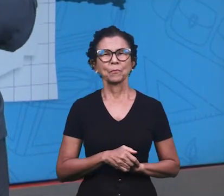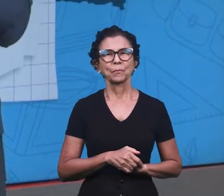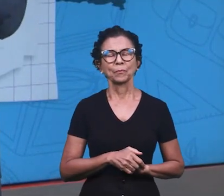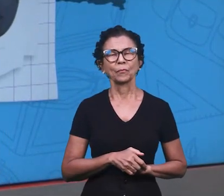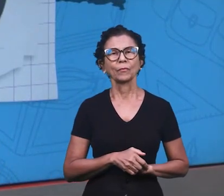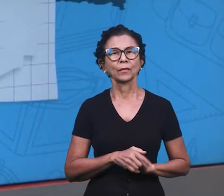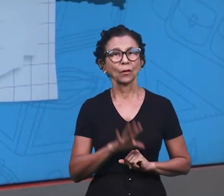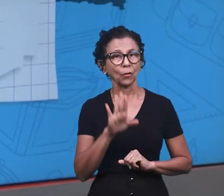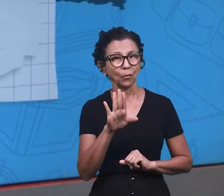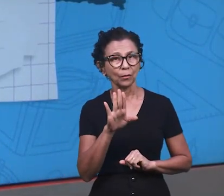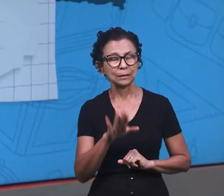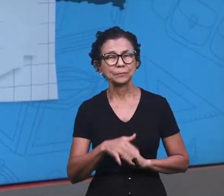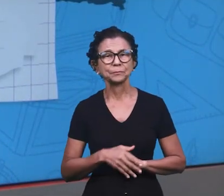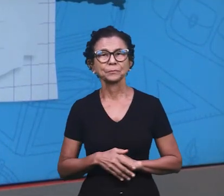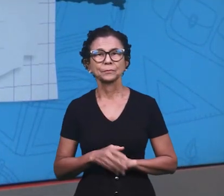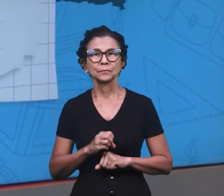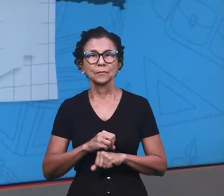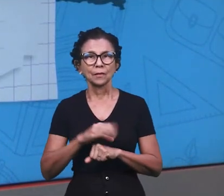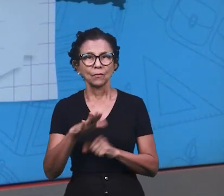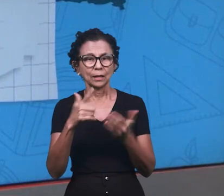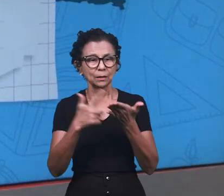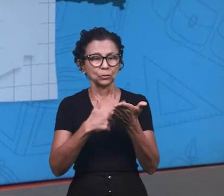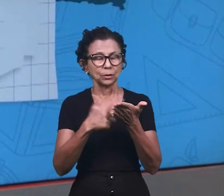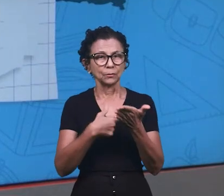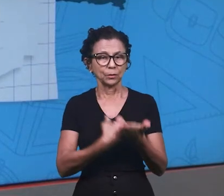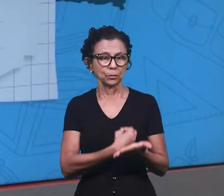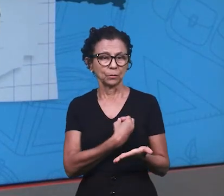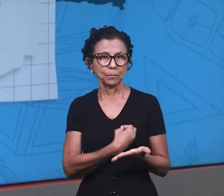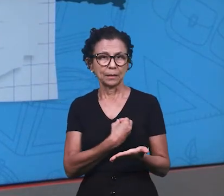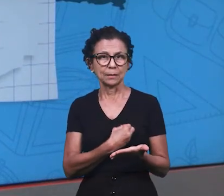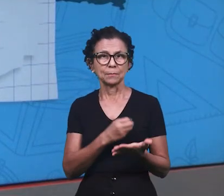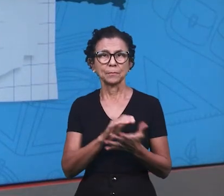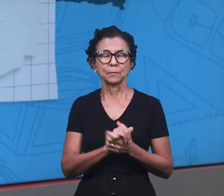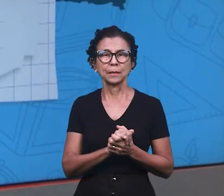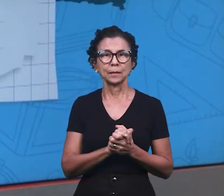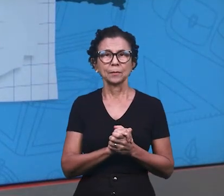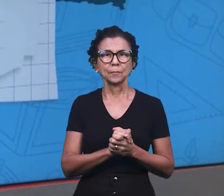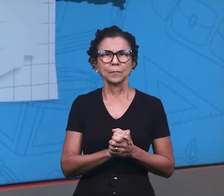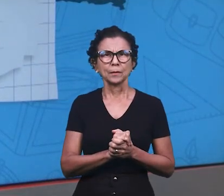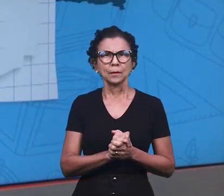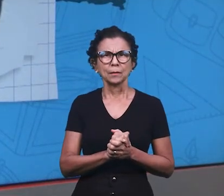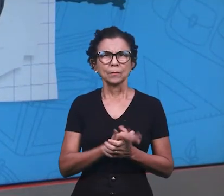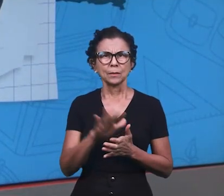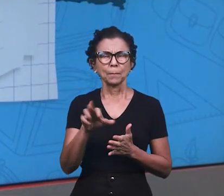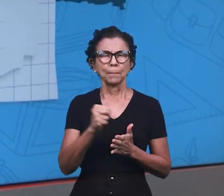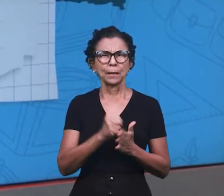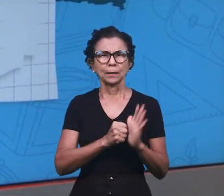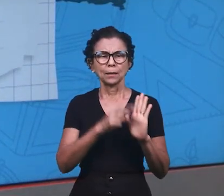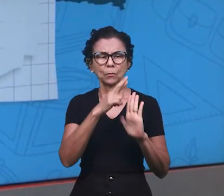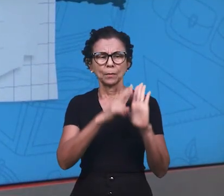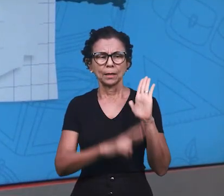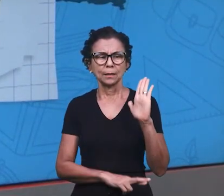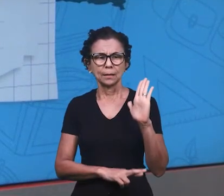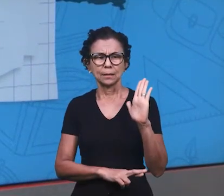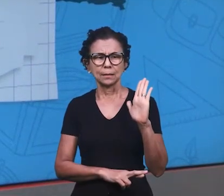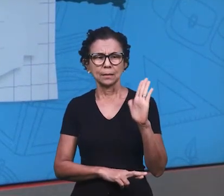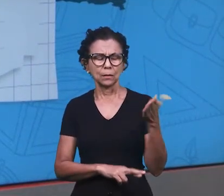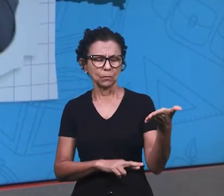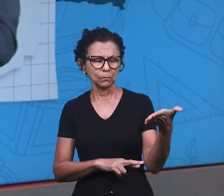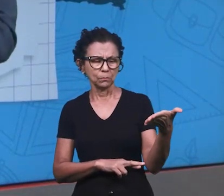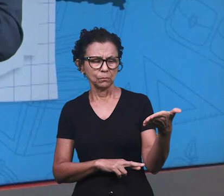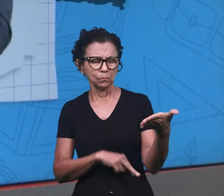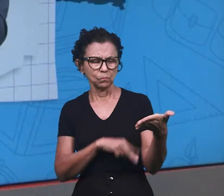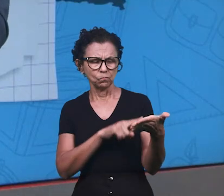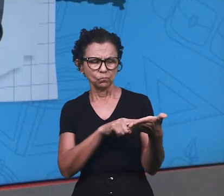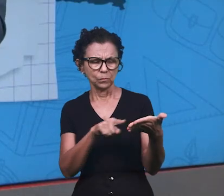isso mesmo, tá? Você vai lá na cartilha do participante, pega uma redação nota 1000 e circula o que você encontrou ali desses